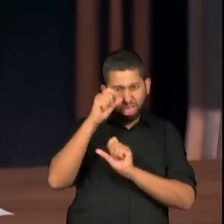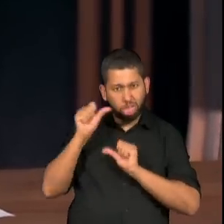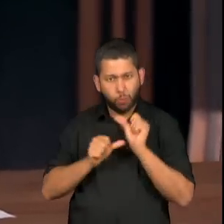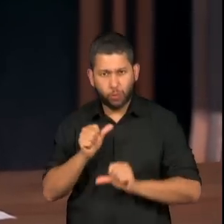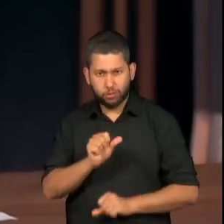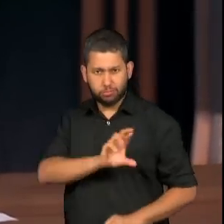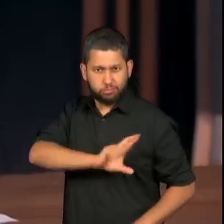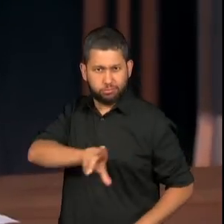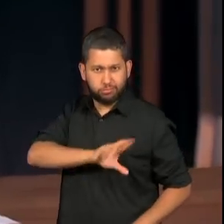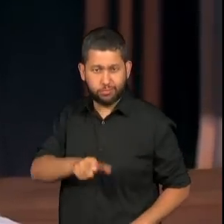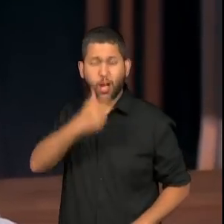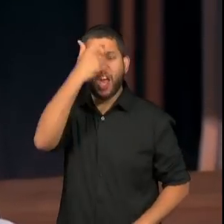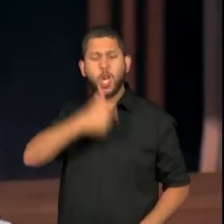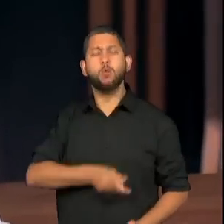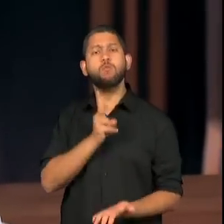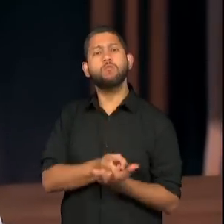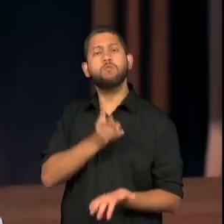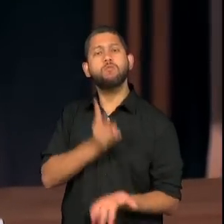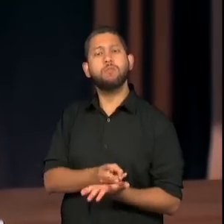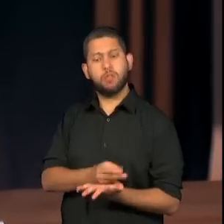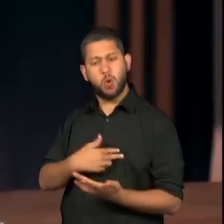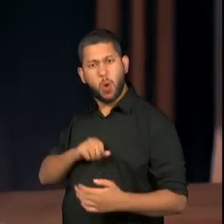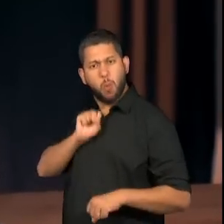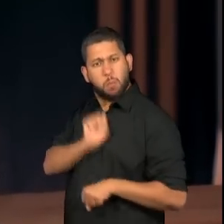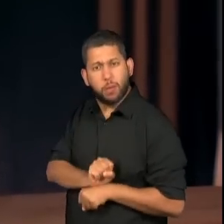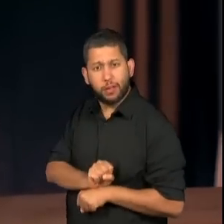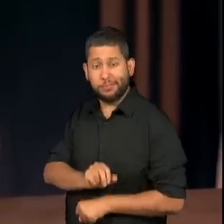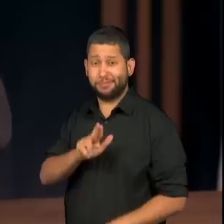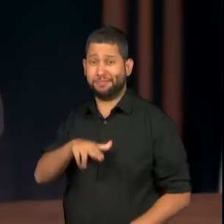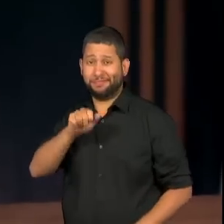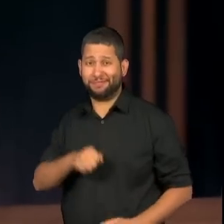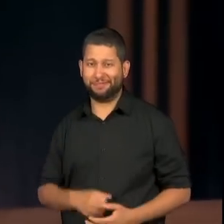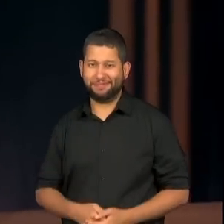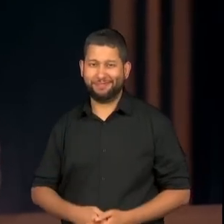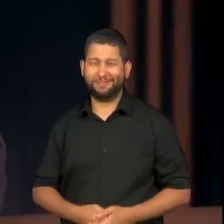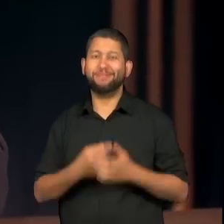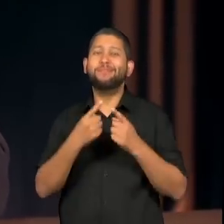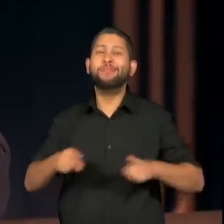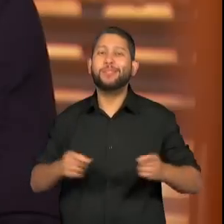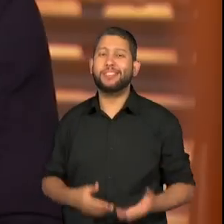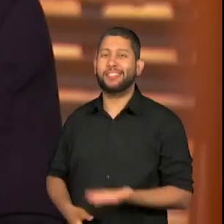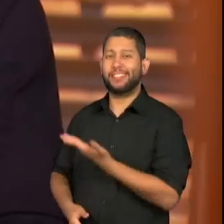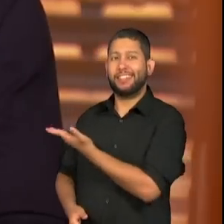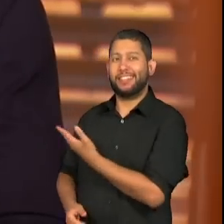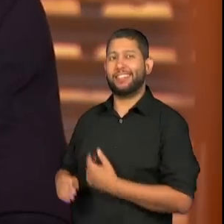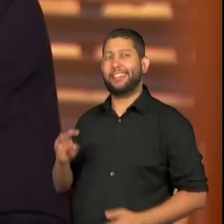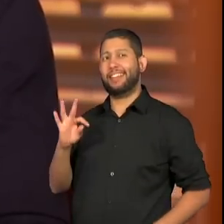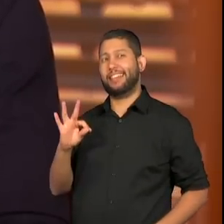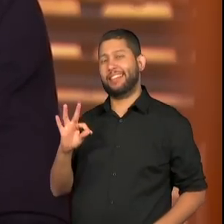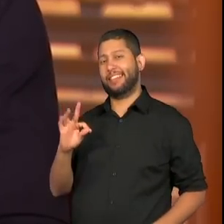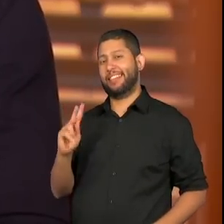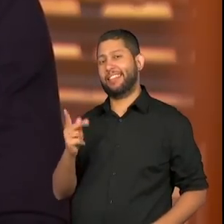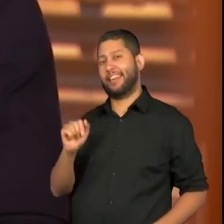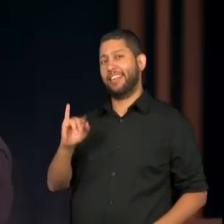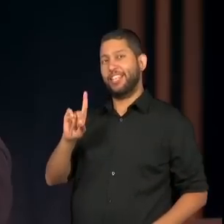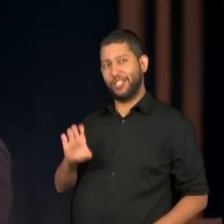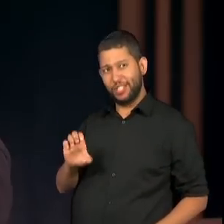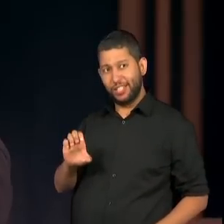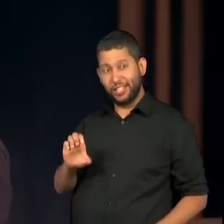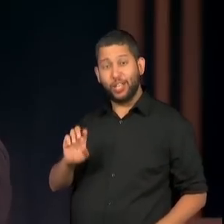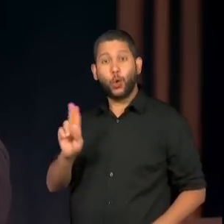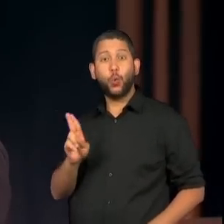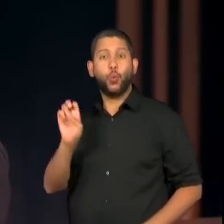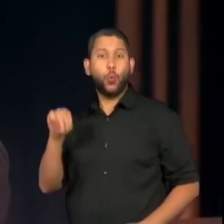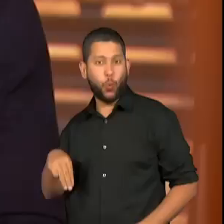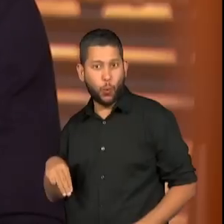mesmo e nada pode me parar. São palavras de Taíde e DJ 1, precursores